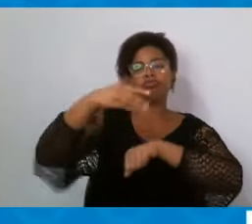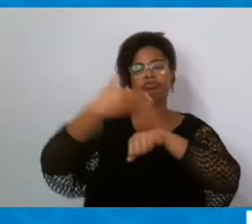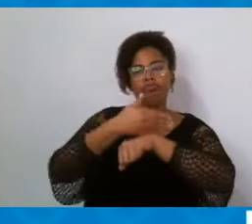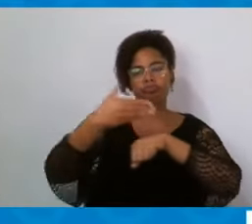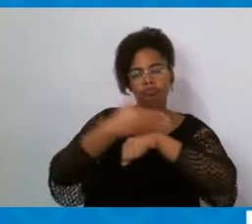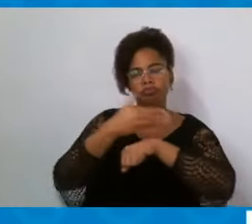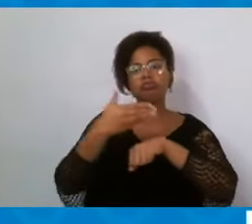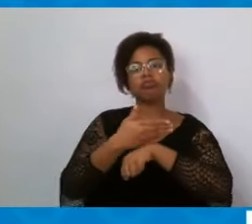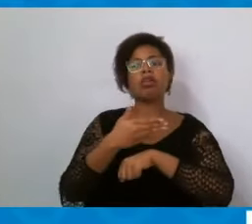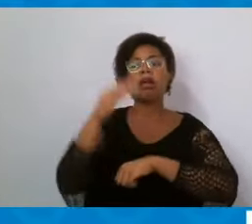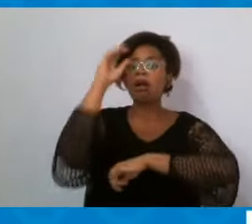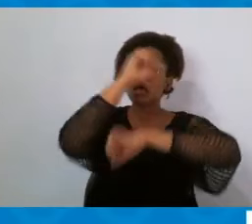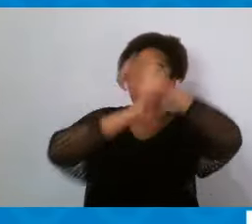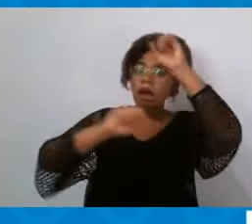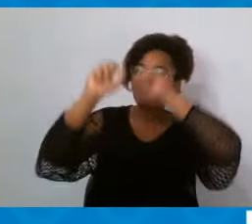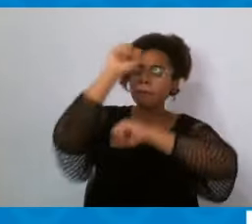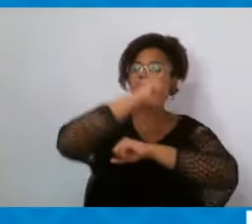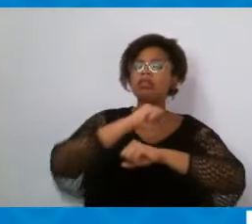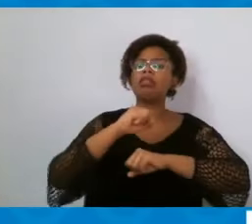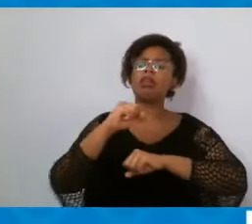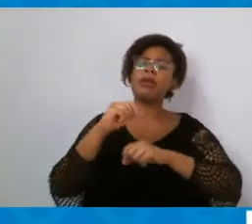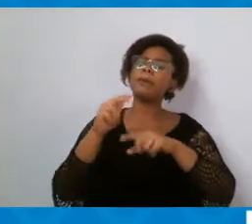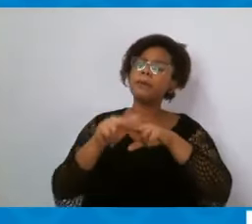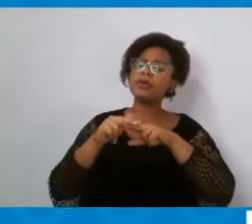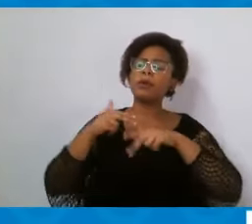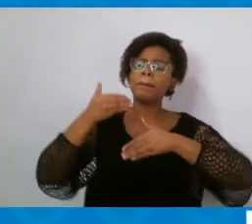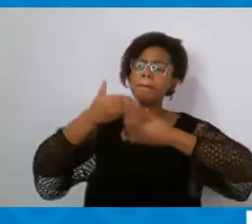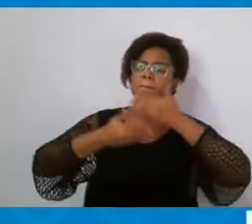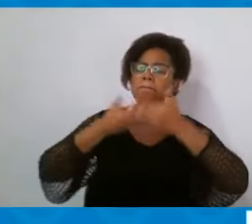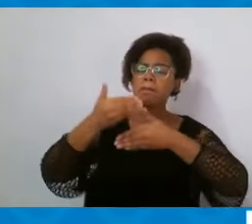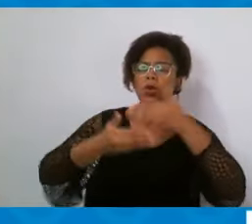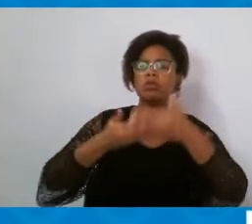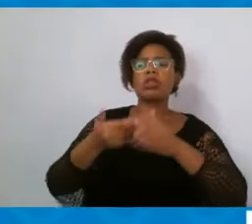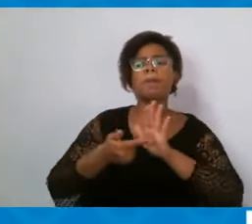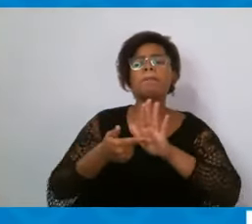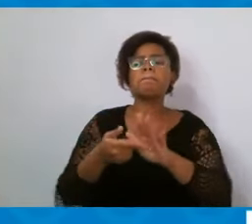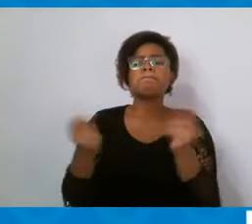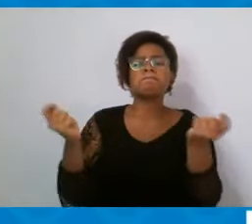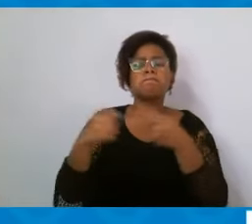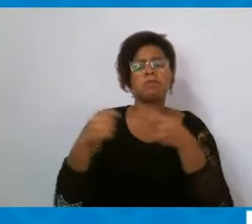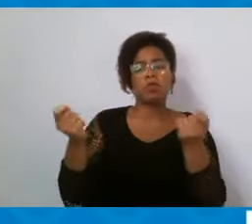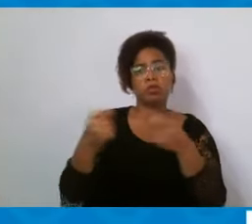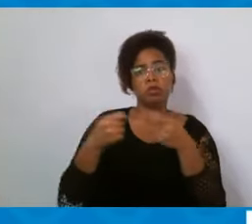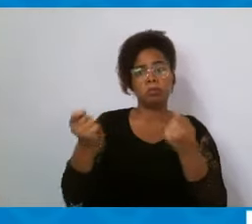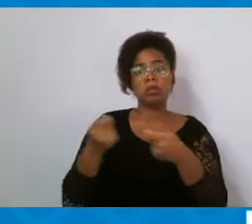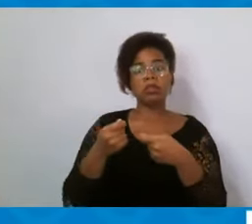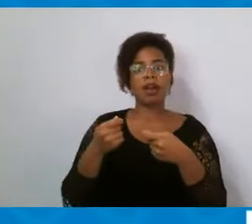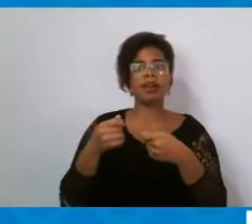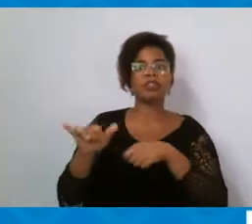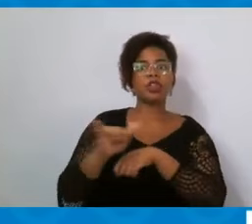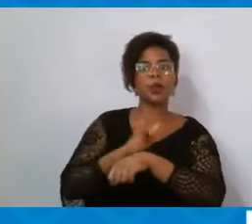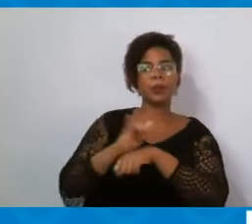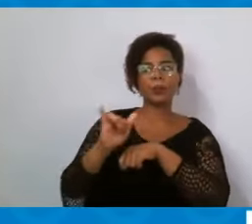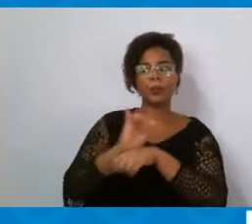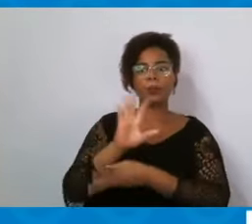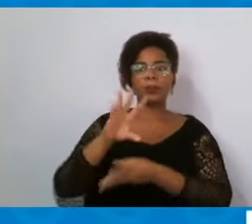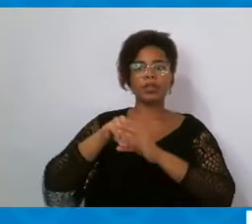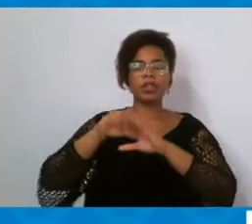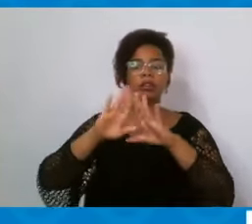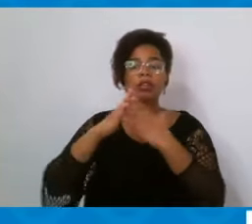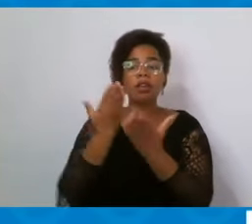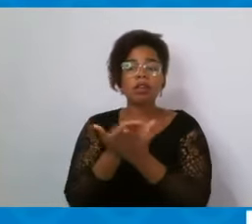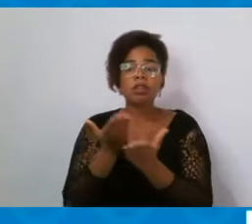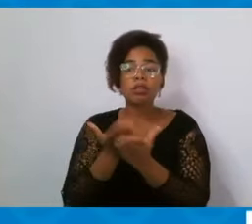renova as possibilidades de trazer para o ambiente escolar inovação educacional robusta, capaz